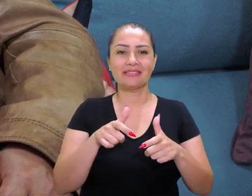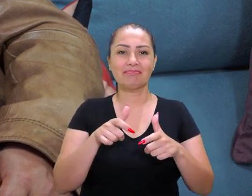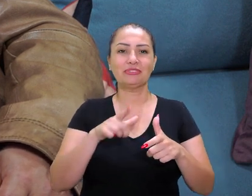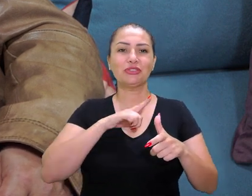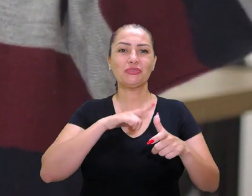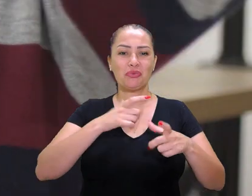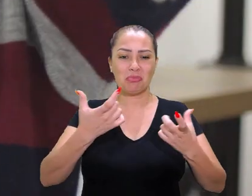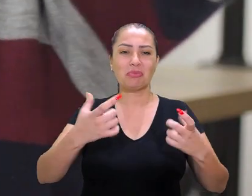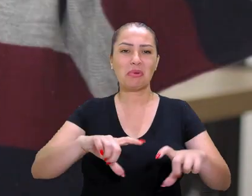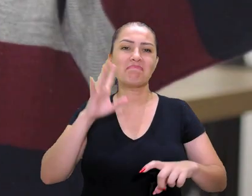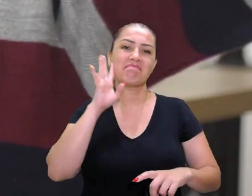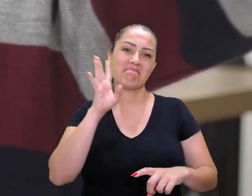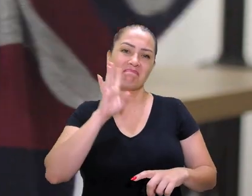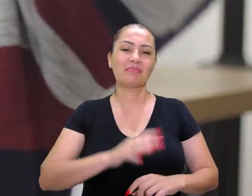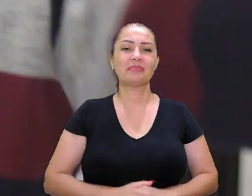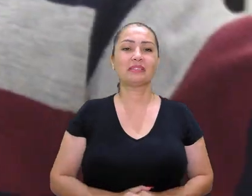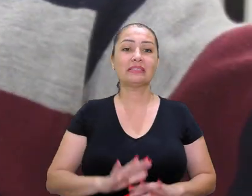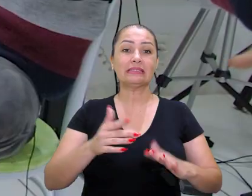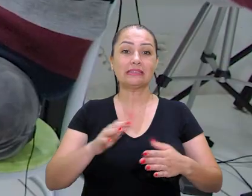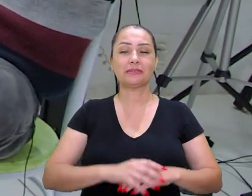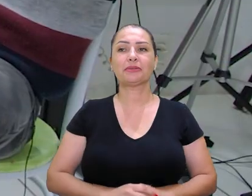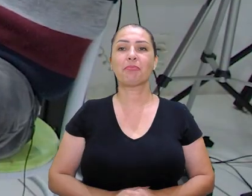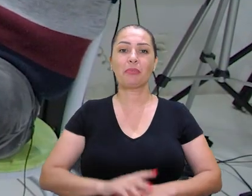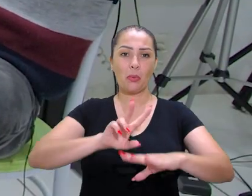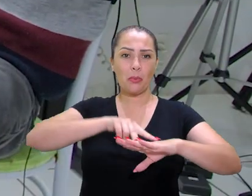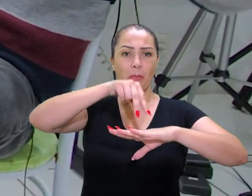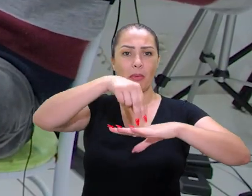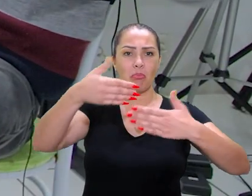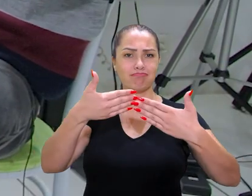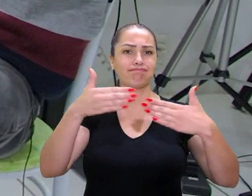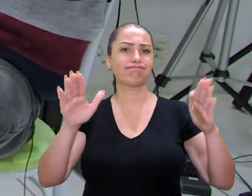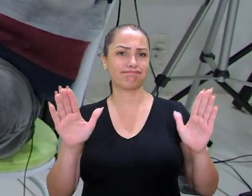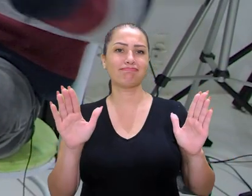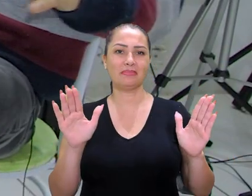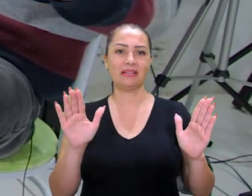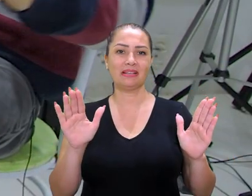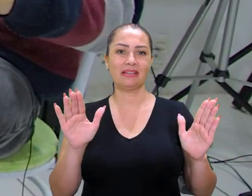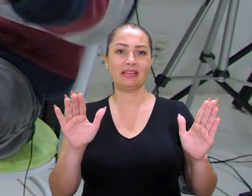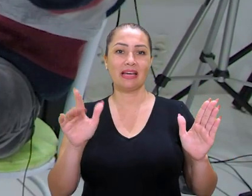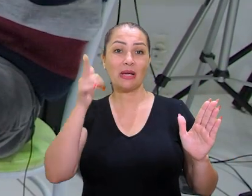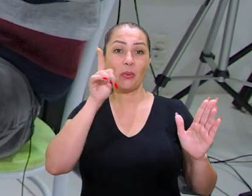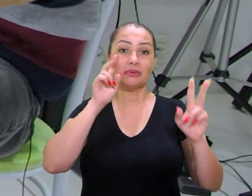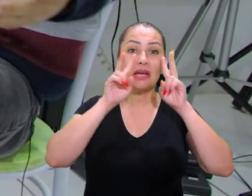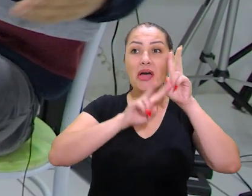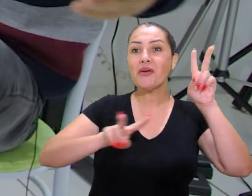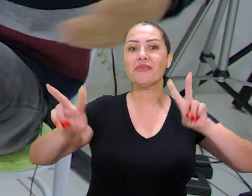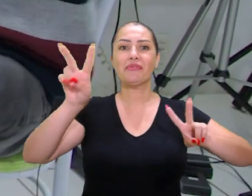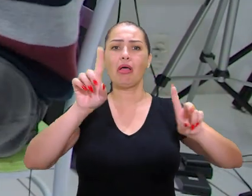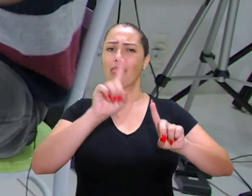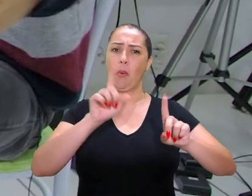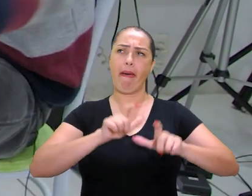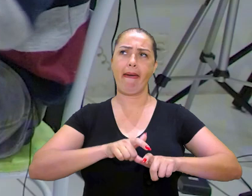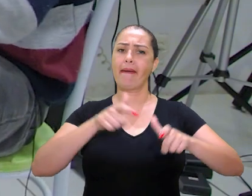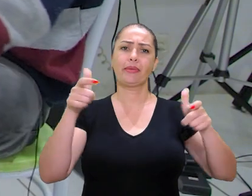bem bacana. As pernas do palco foram abertas assim, daí eu tive a amplitude do palco, que não era muito